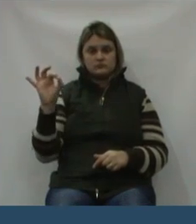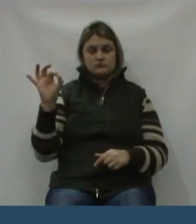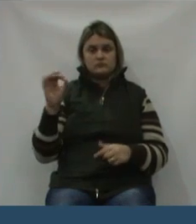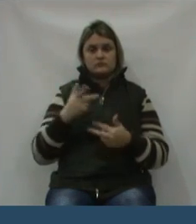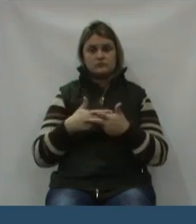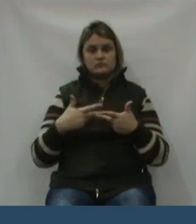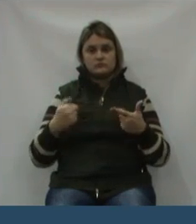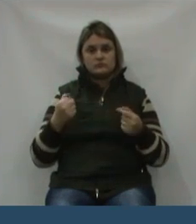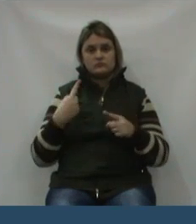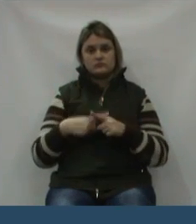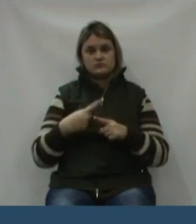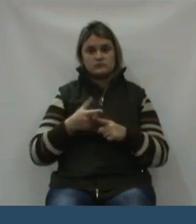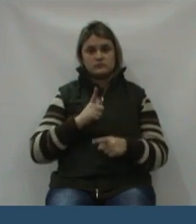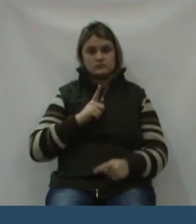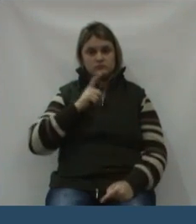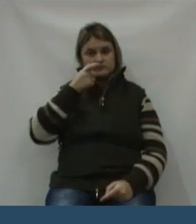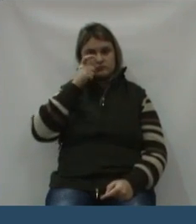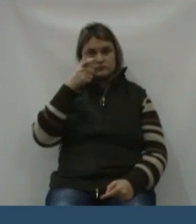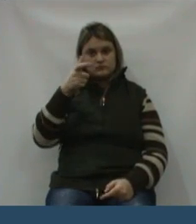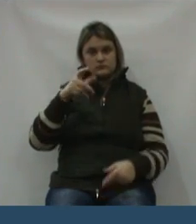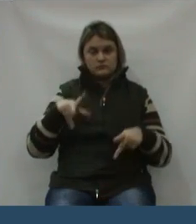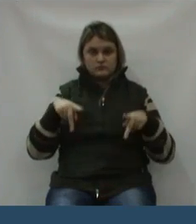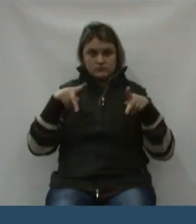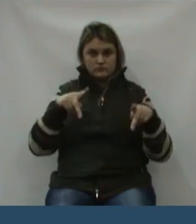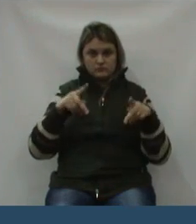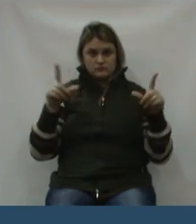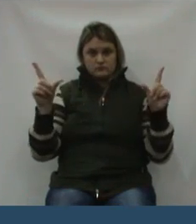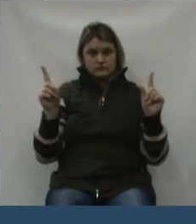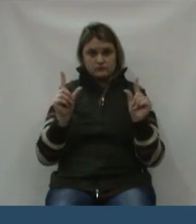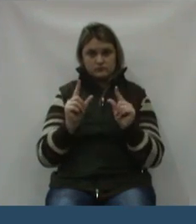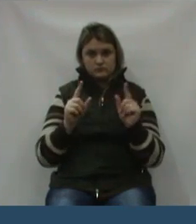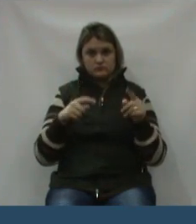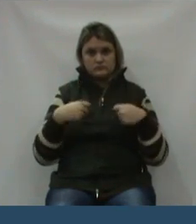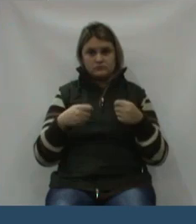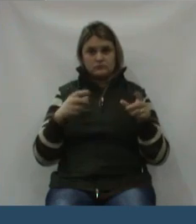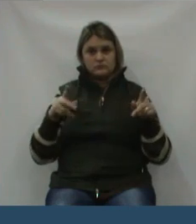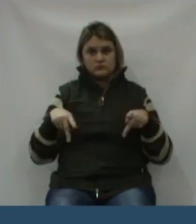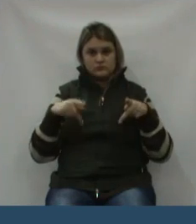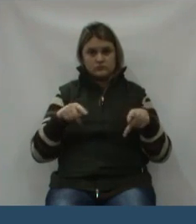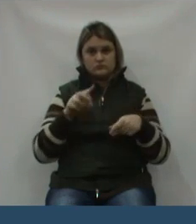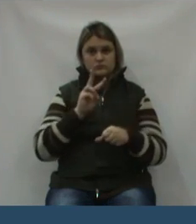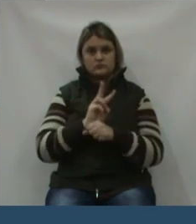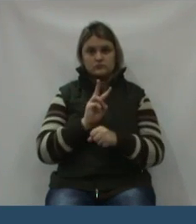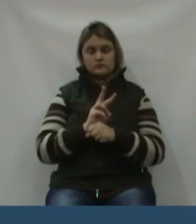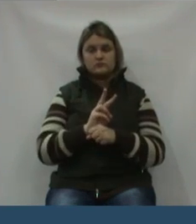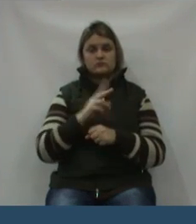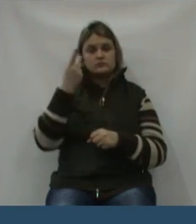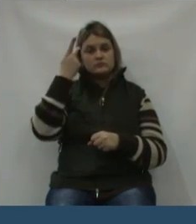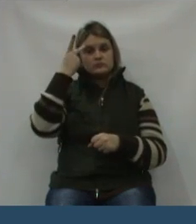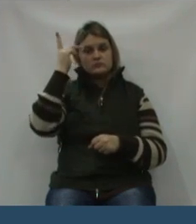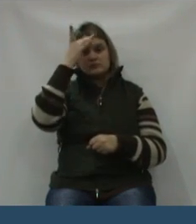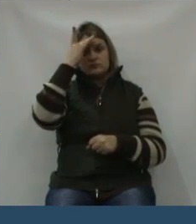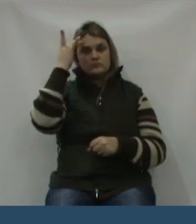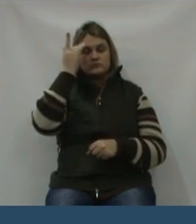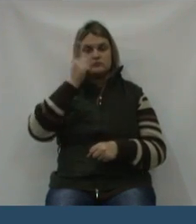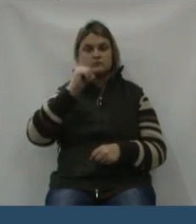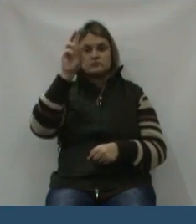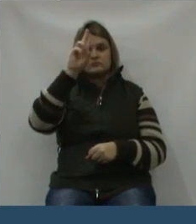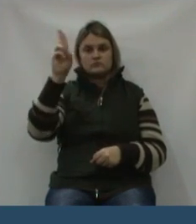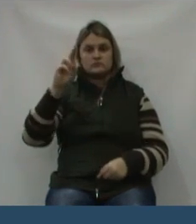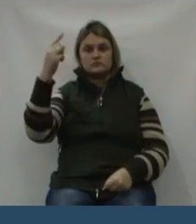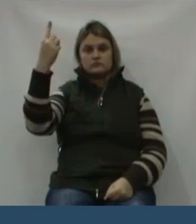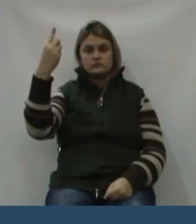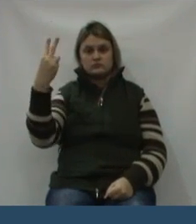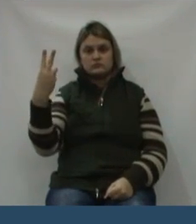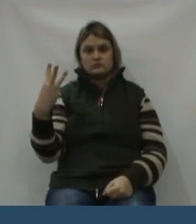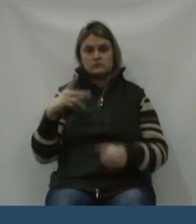constitucional por ser uma questão de interesse do povo, economia para o povo e proteção, tanto para aqueles que são nomeados 1, 2,